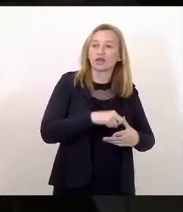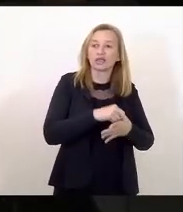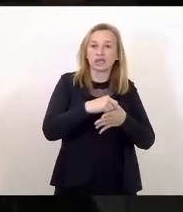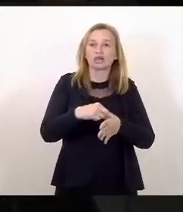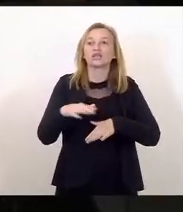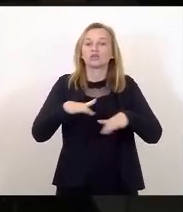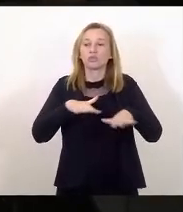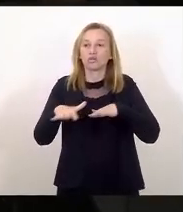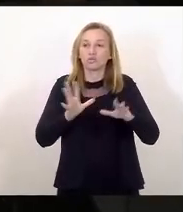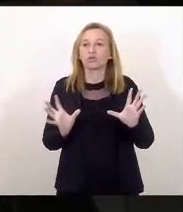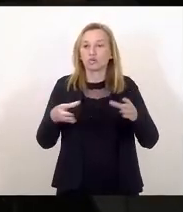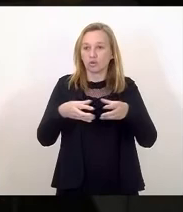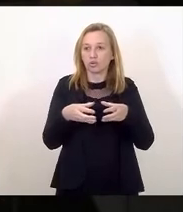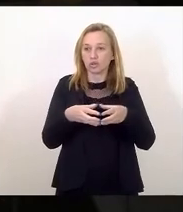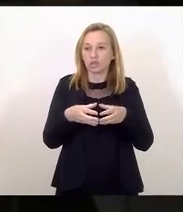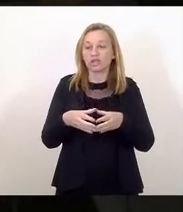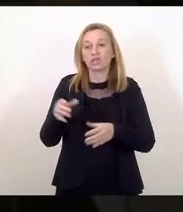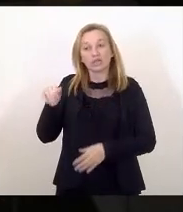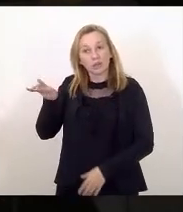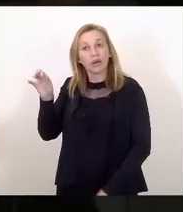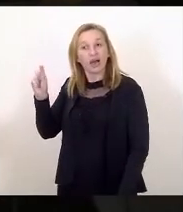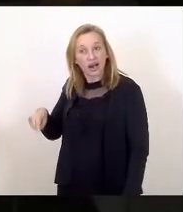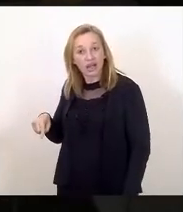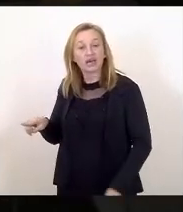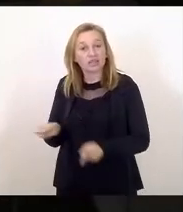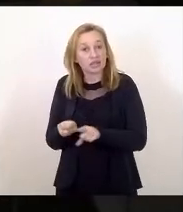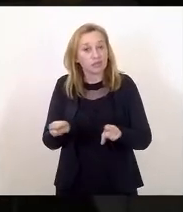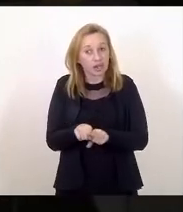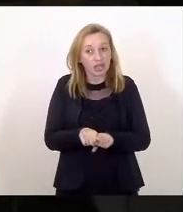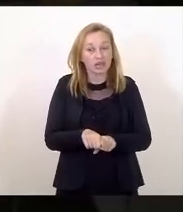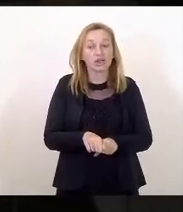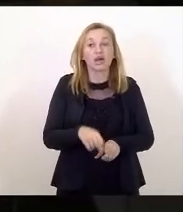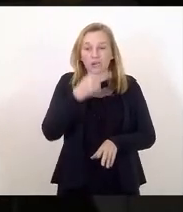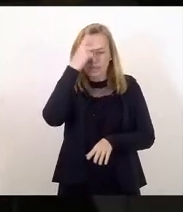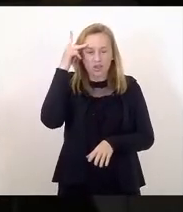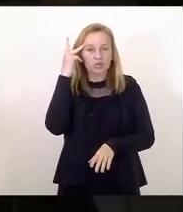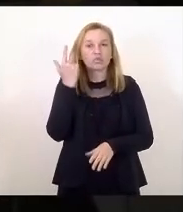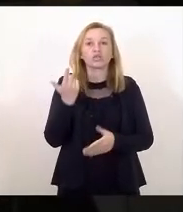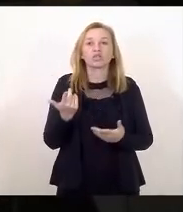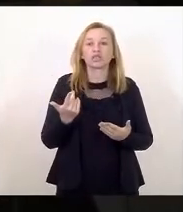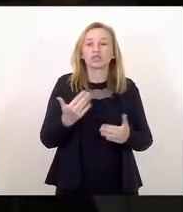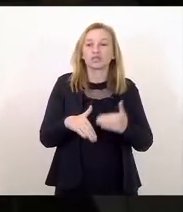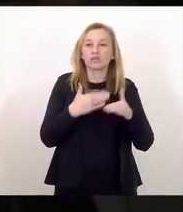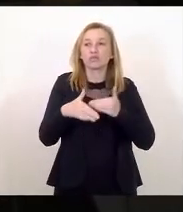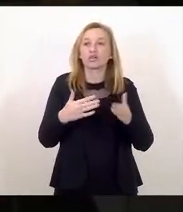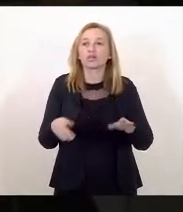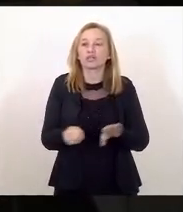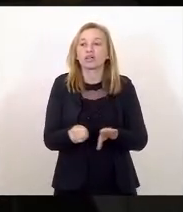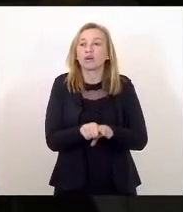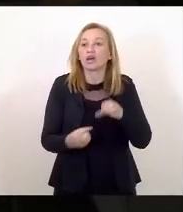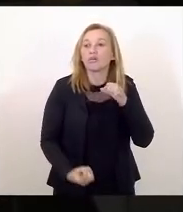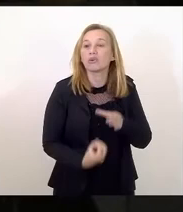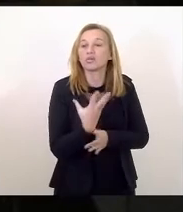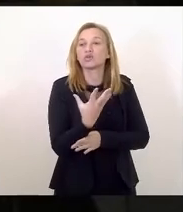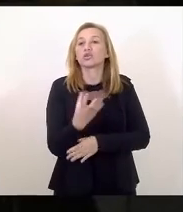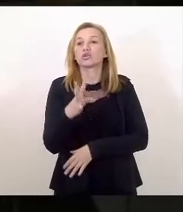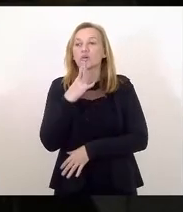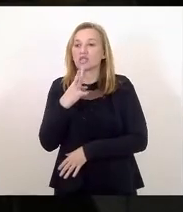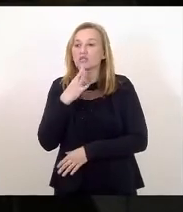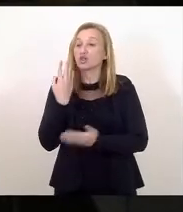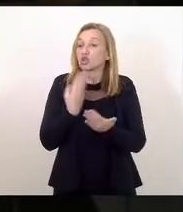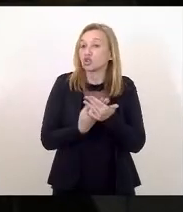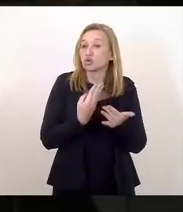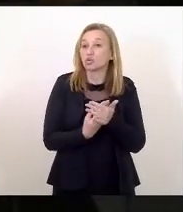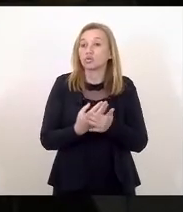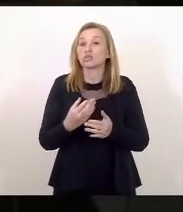do movimento comunitário, sobretudo na Maré, e lideranças intelectuais também, pessoas que se desenvolveram também produzindo conhecimento, estudos nessa